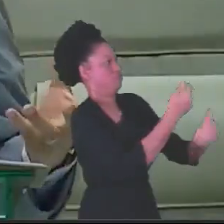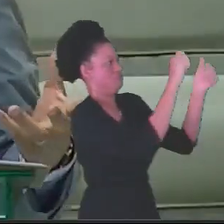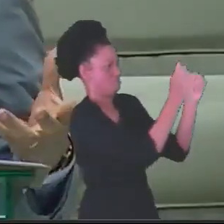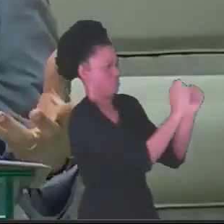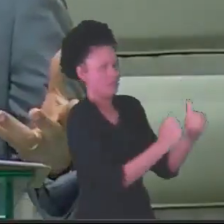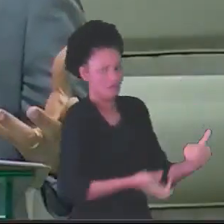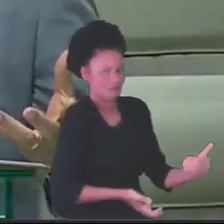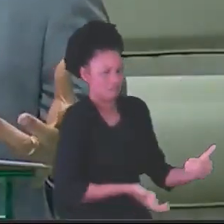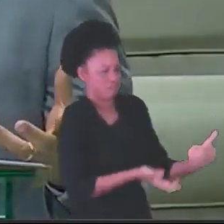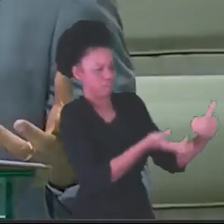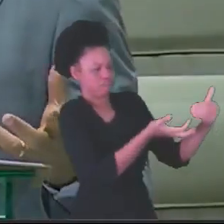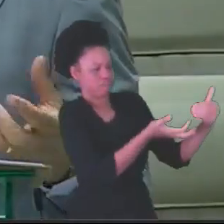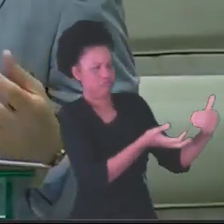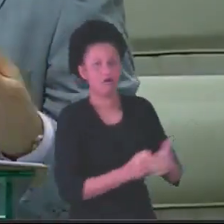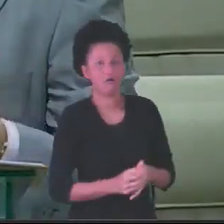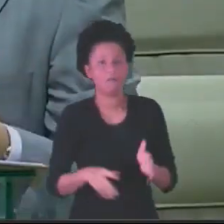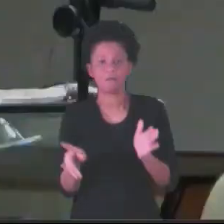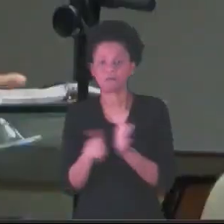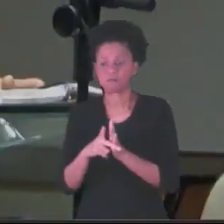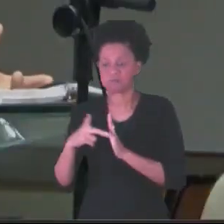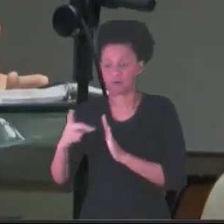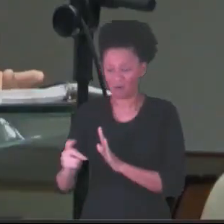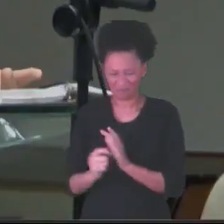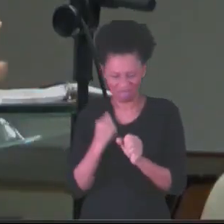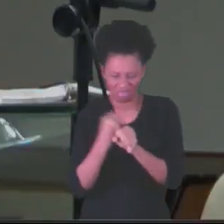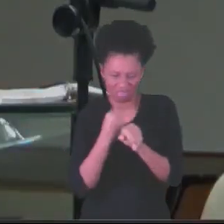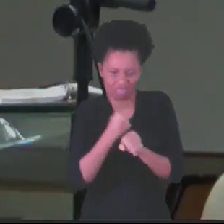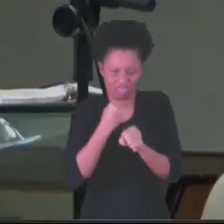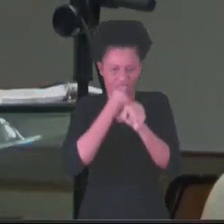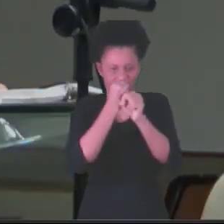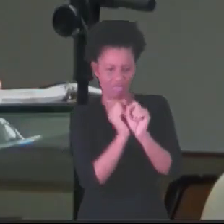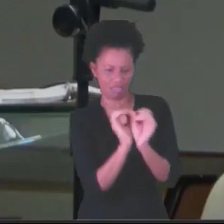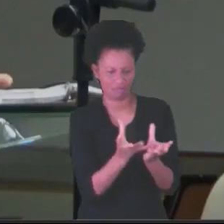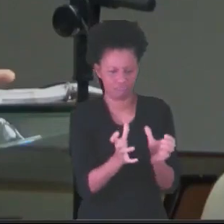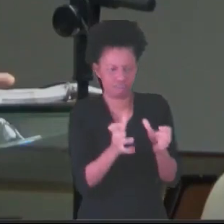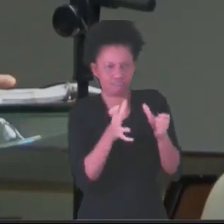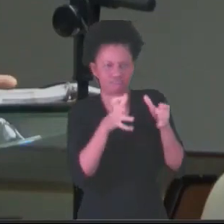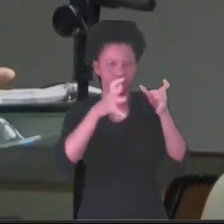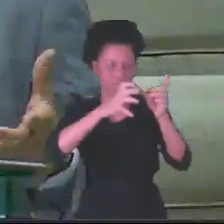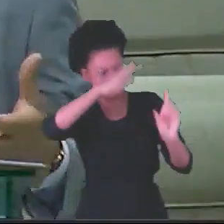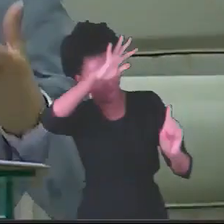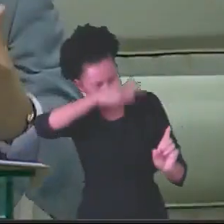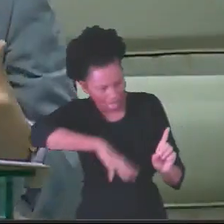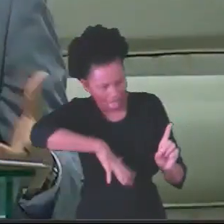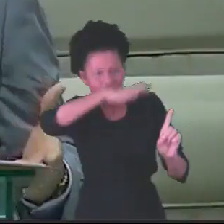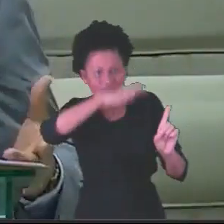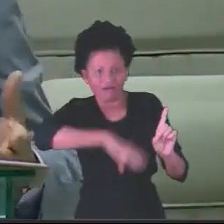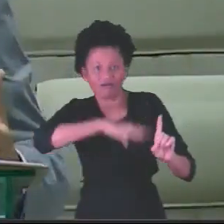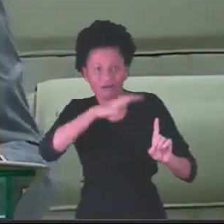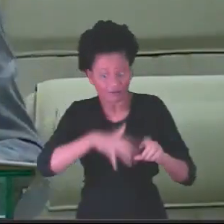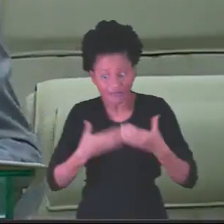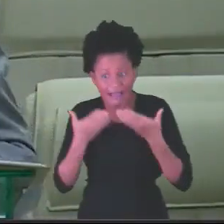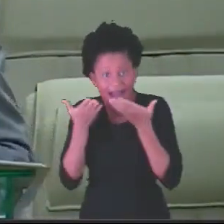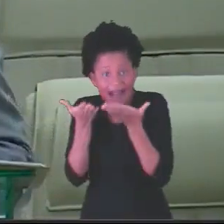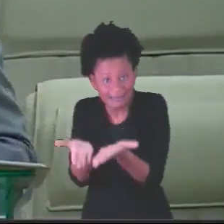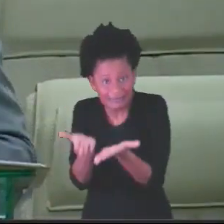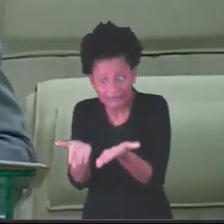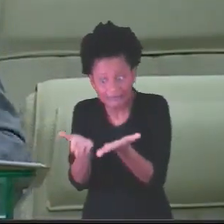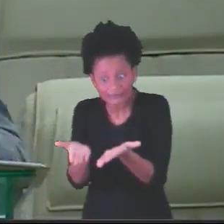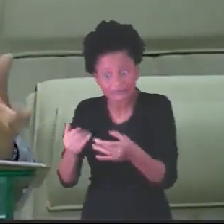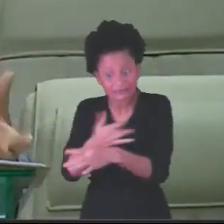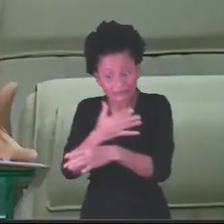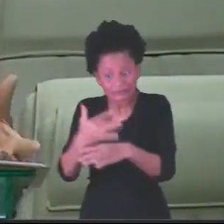diante de deuses feito por mãos humana e é nesta cidade que paulo vai levar a palavra do senhor